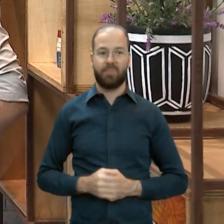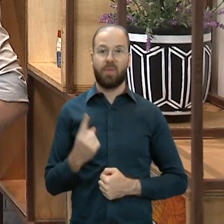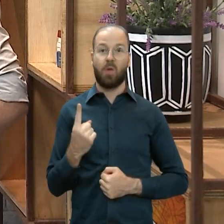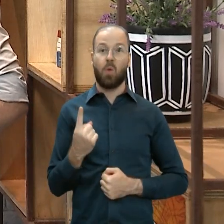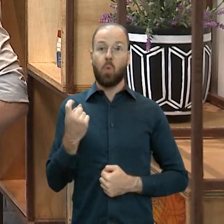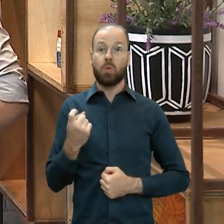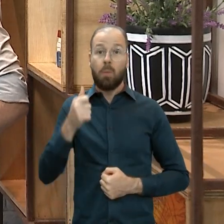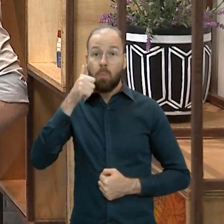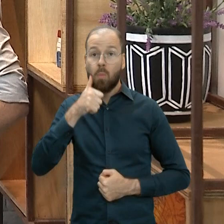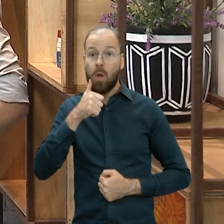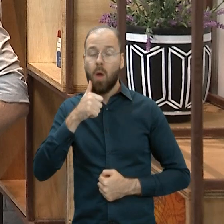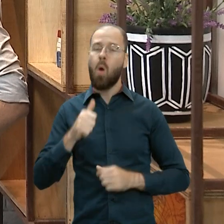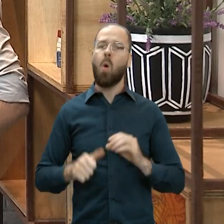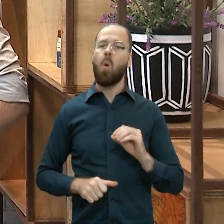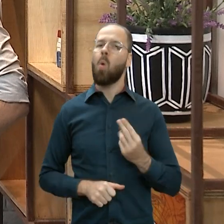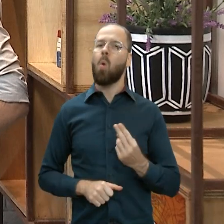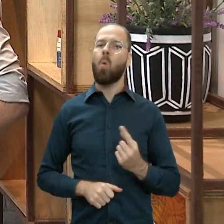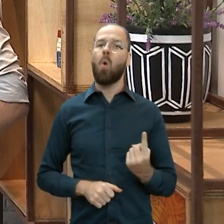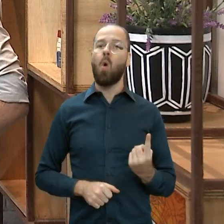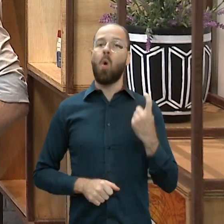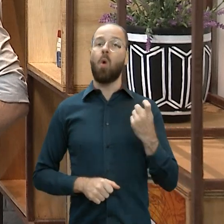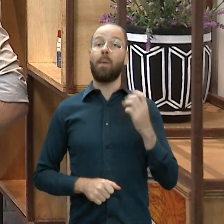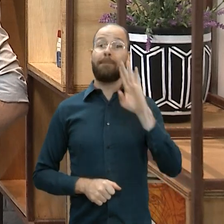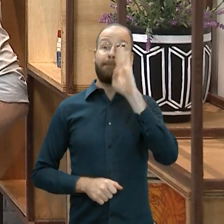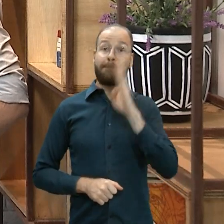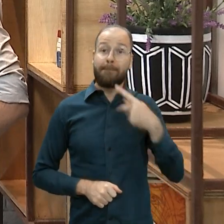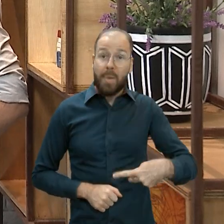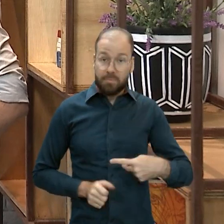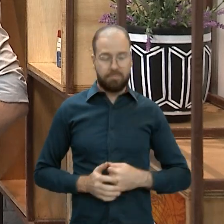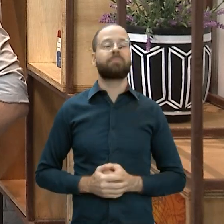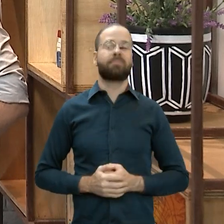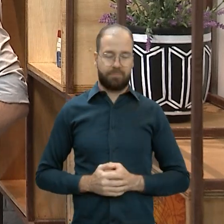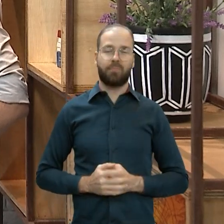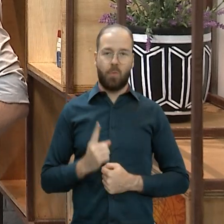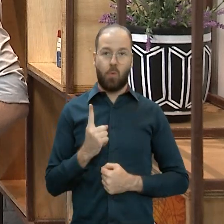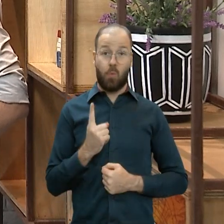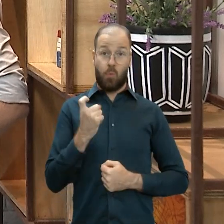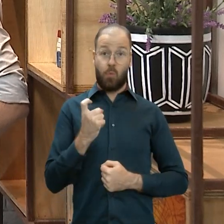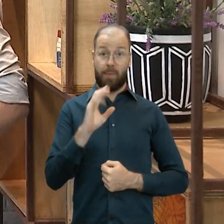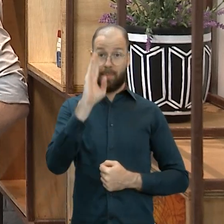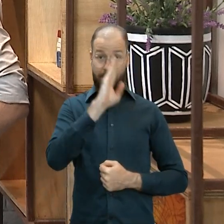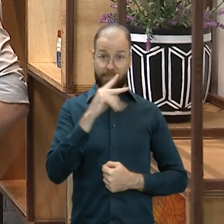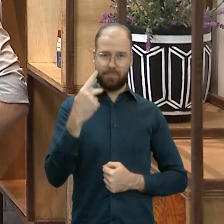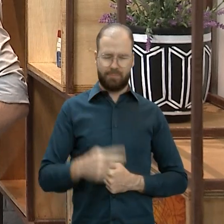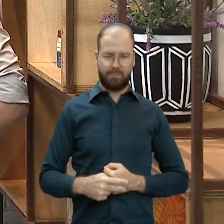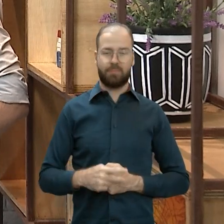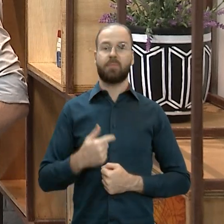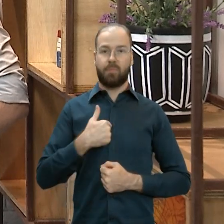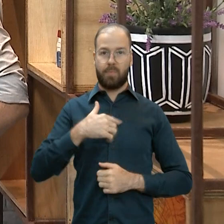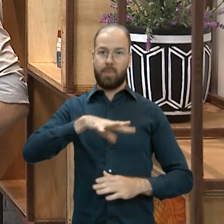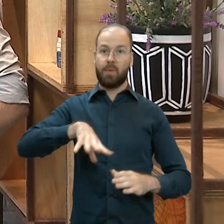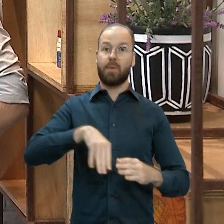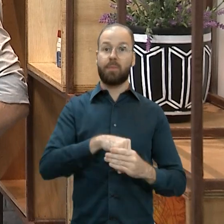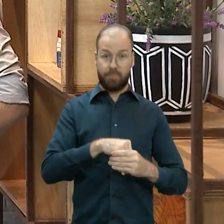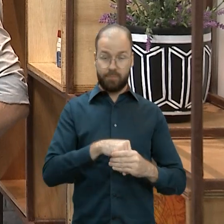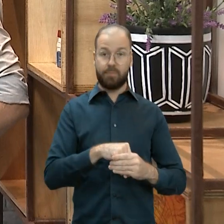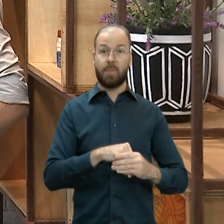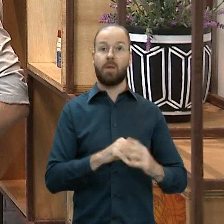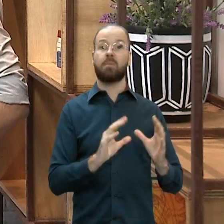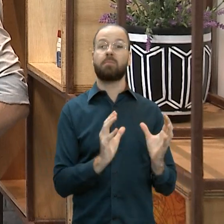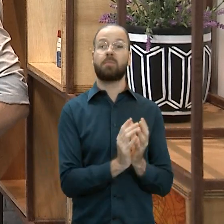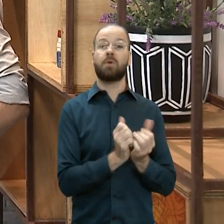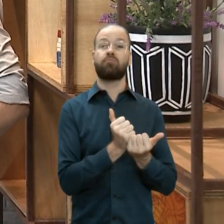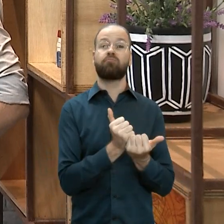única brasileira? A única brasileira. A única brasileira. Eu faço parte da diretoria